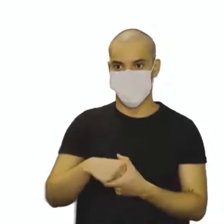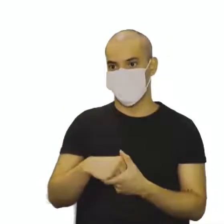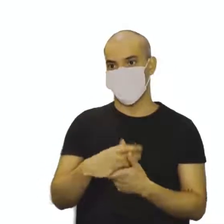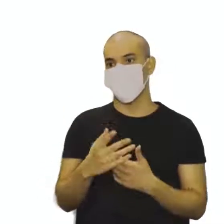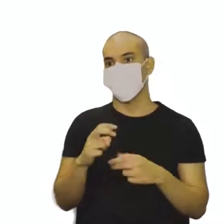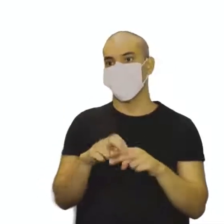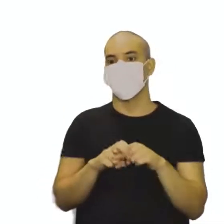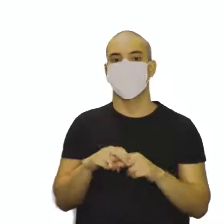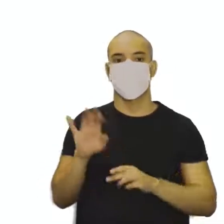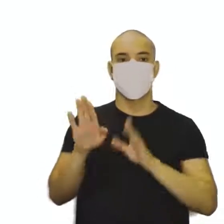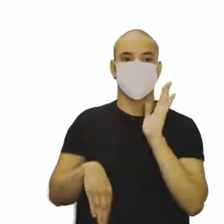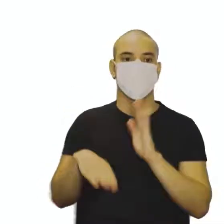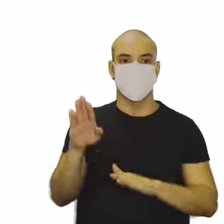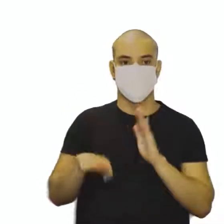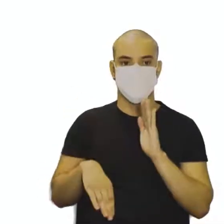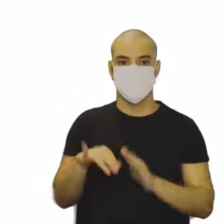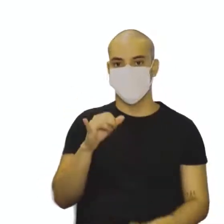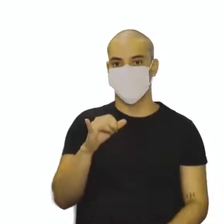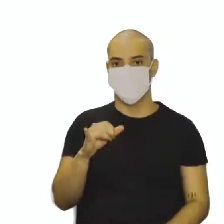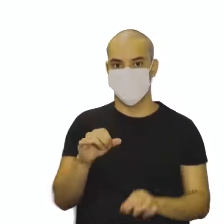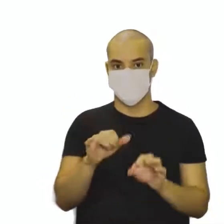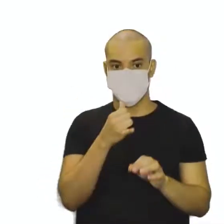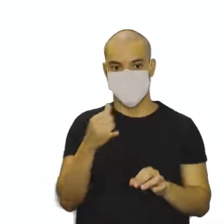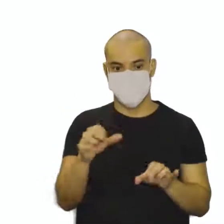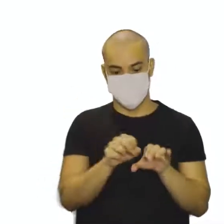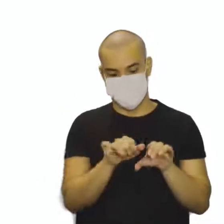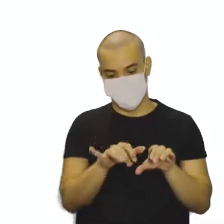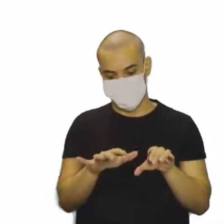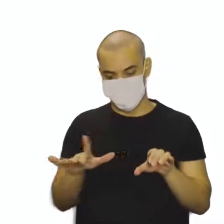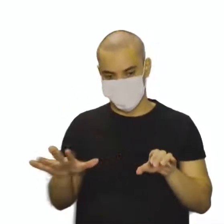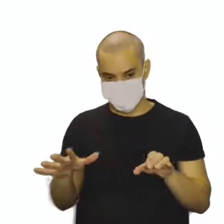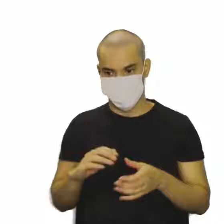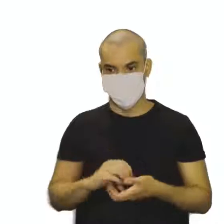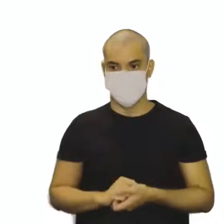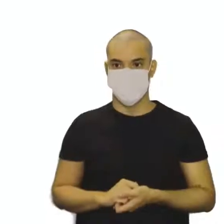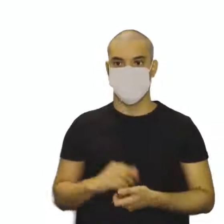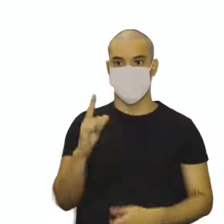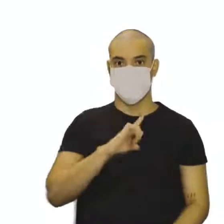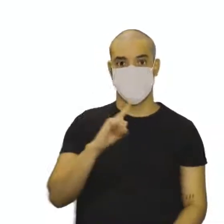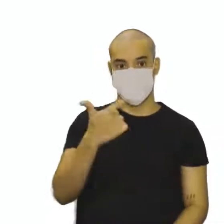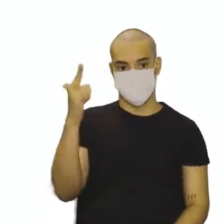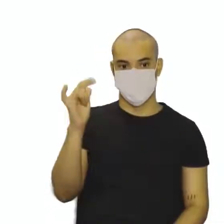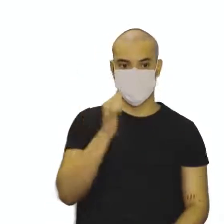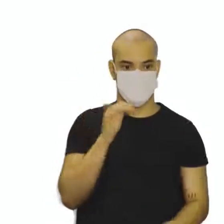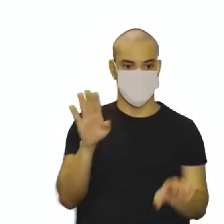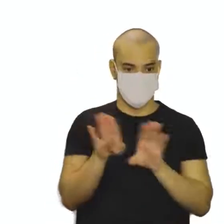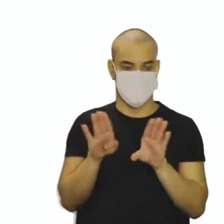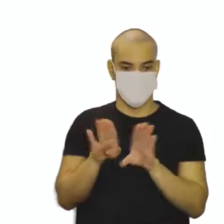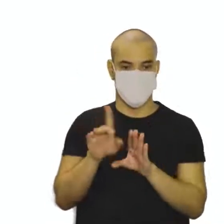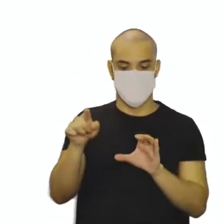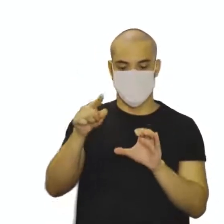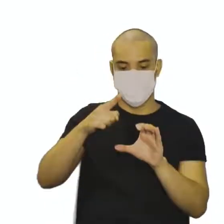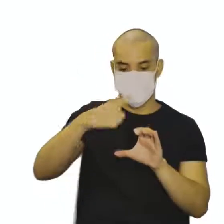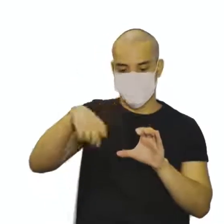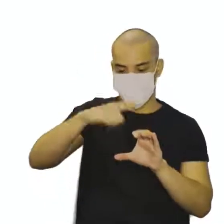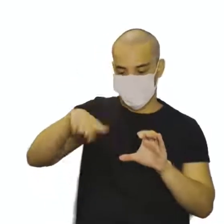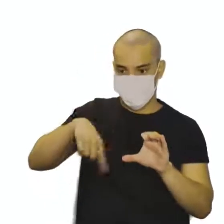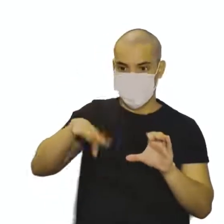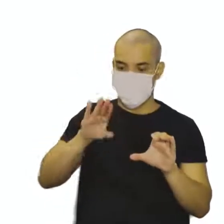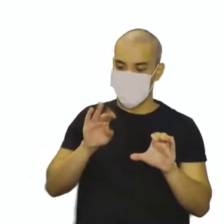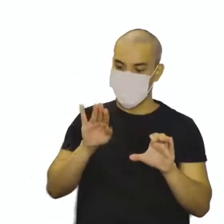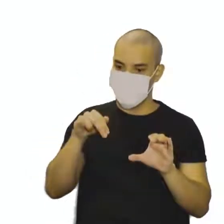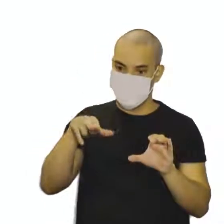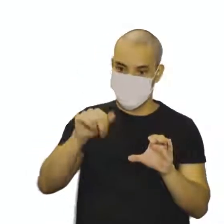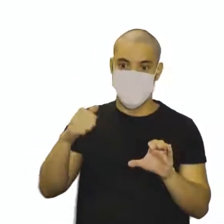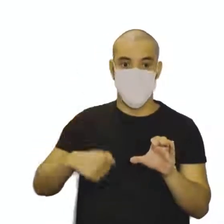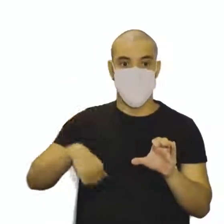condutor e vai depender dessa corrente que está circulando, ok? Aqui nós temos outro exemplozinho, aqui já é uma bobina, porque tem mais de uma